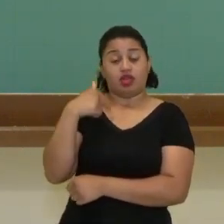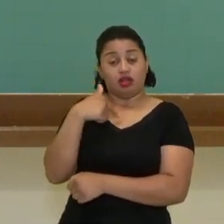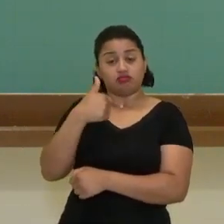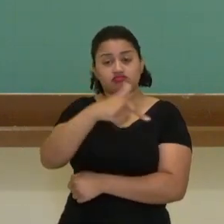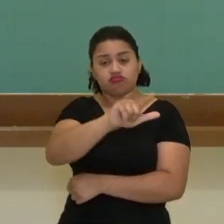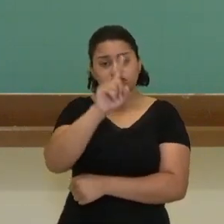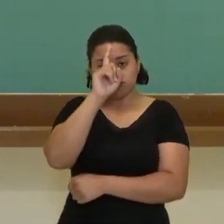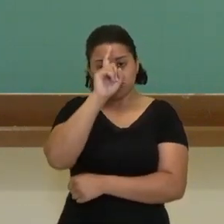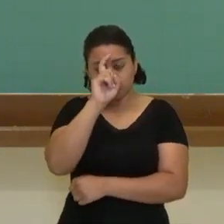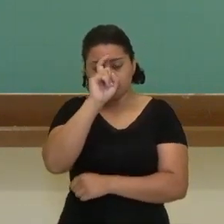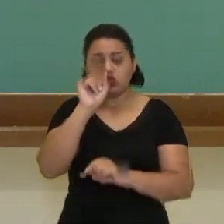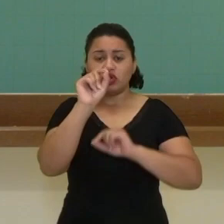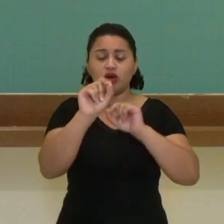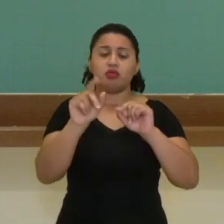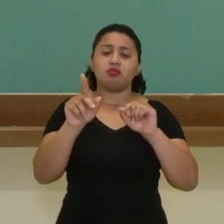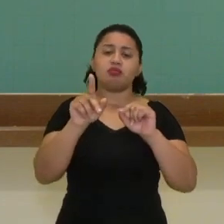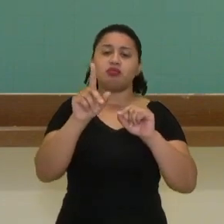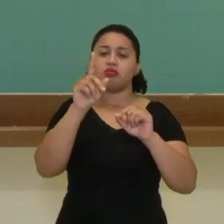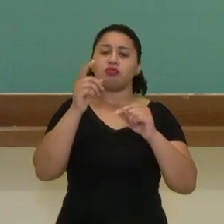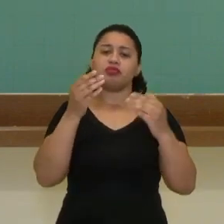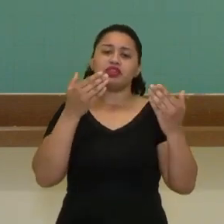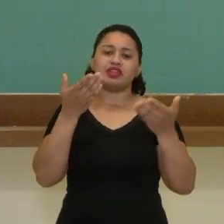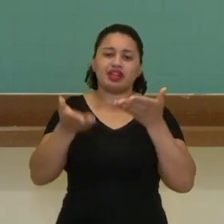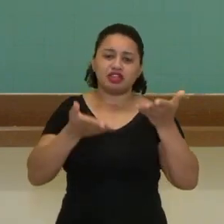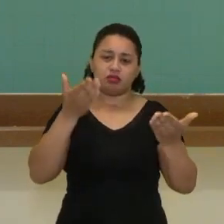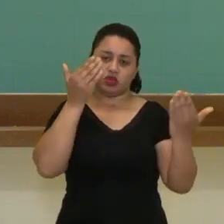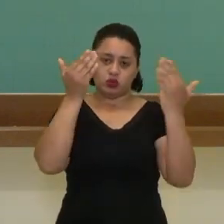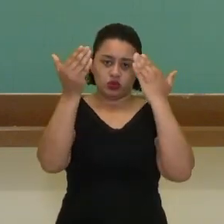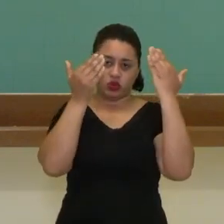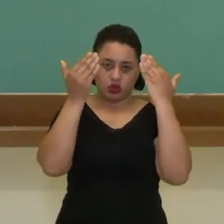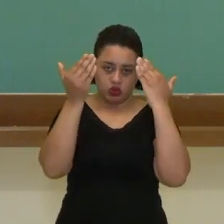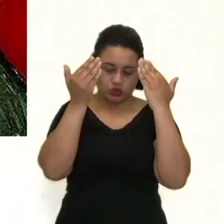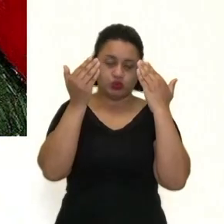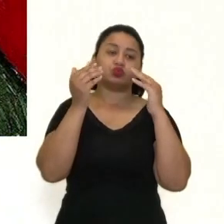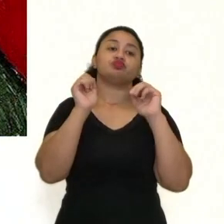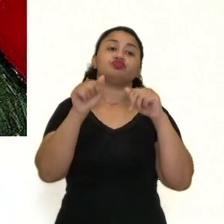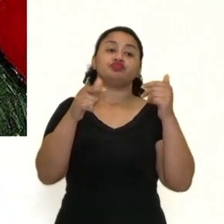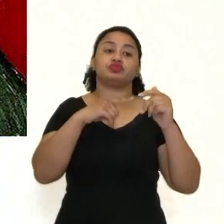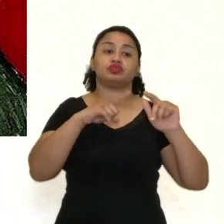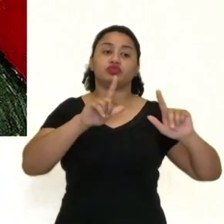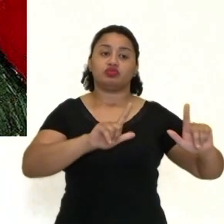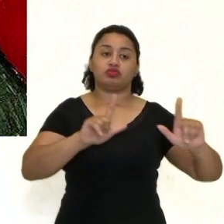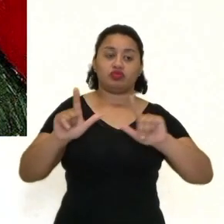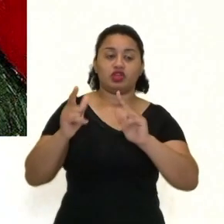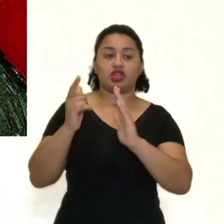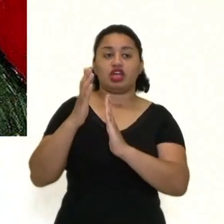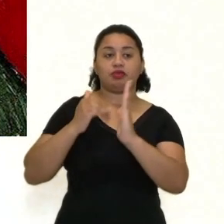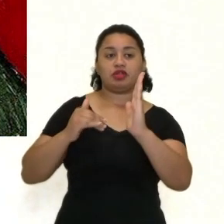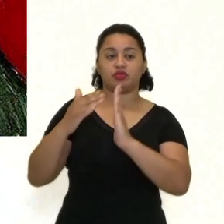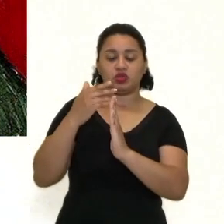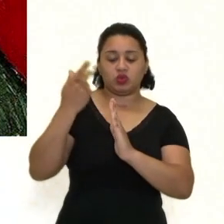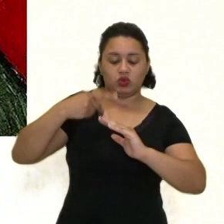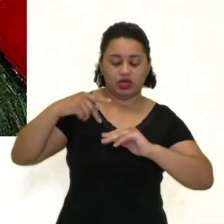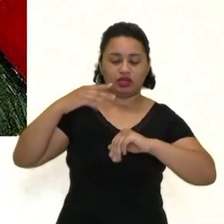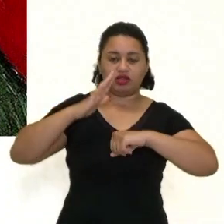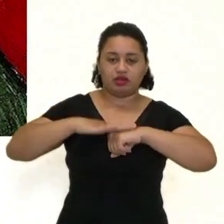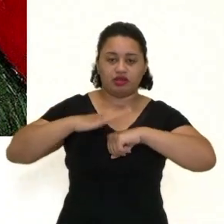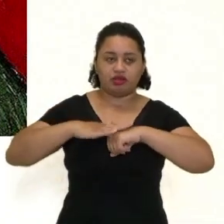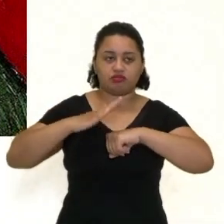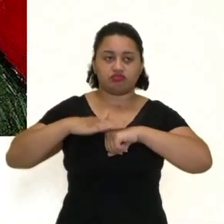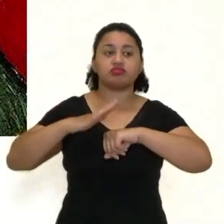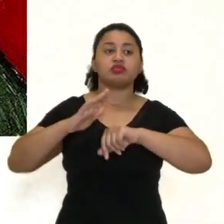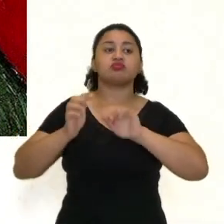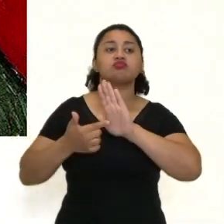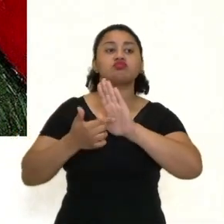internado em um hospital psiquiátrico, né? Então a gente tem umas pinturas de autorretrato do artista que ele